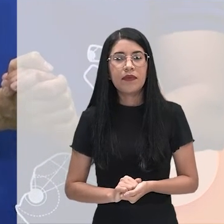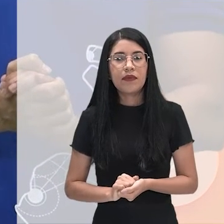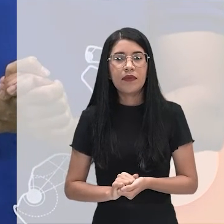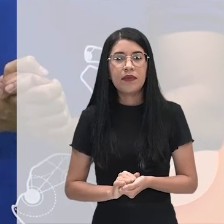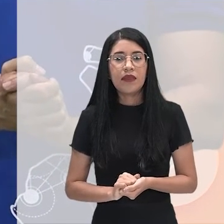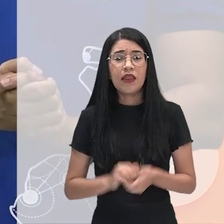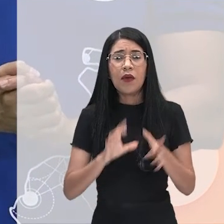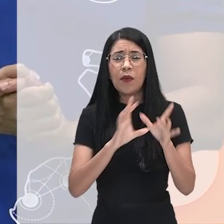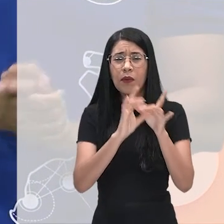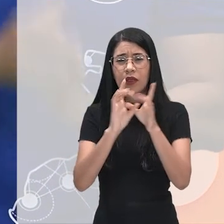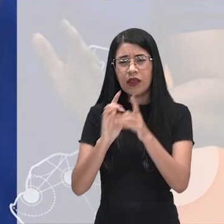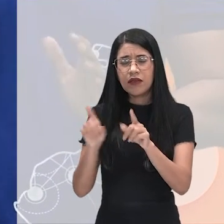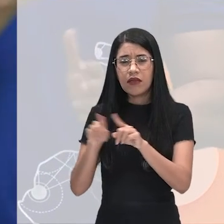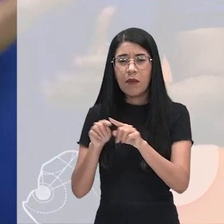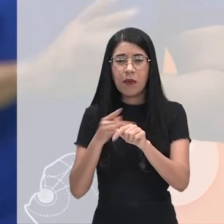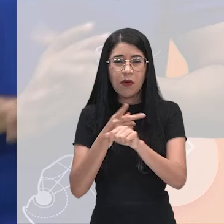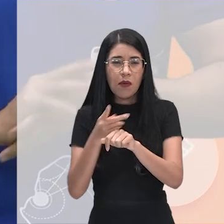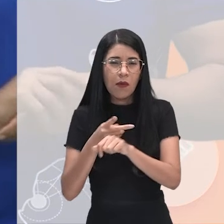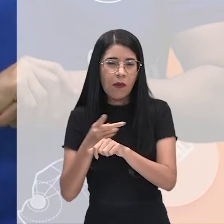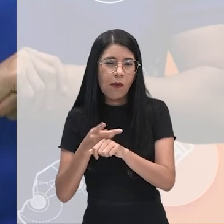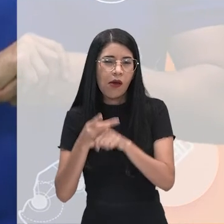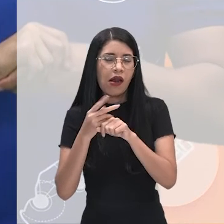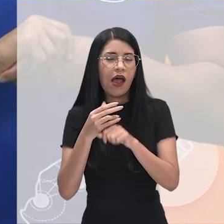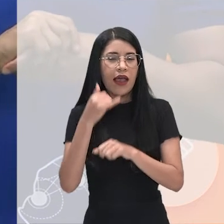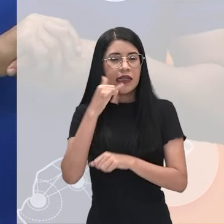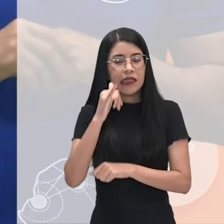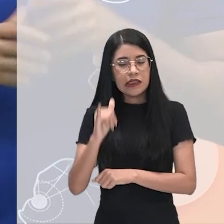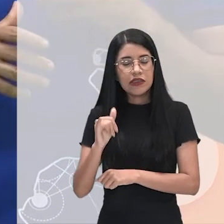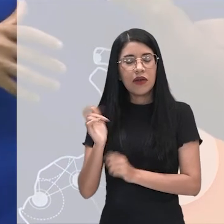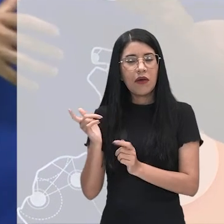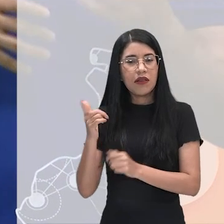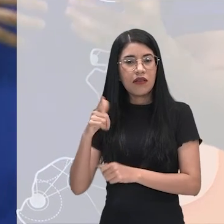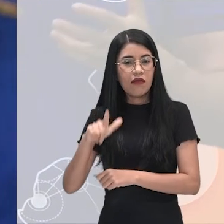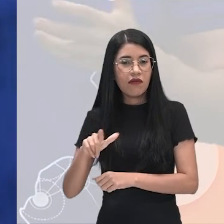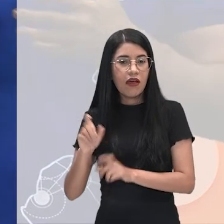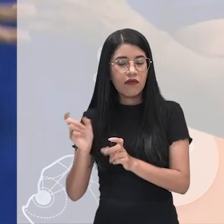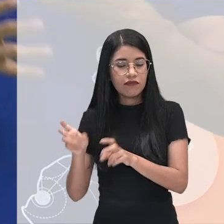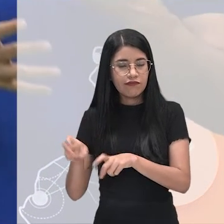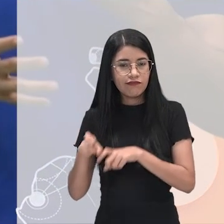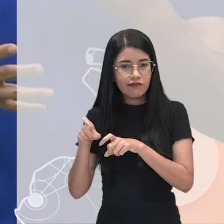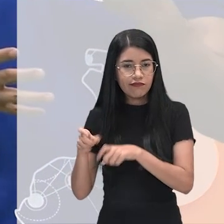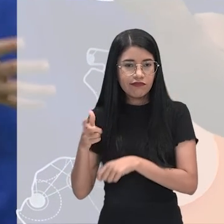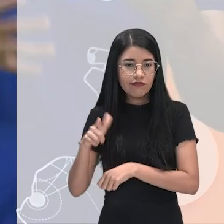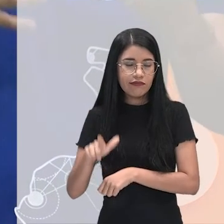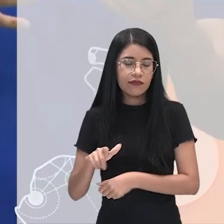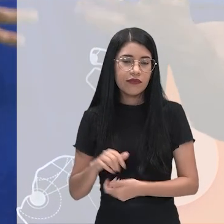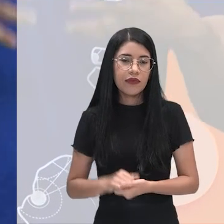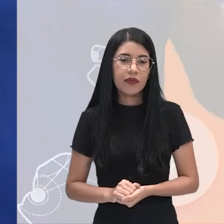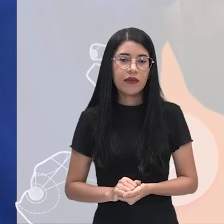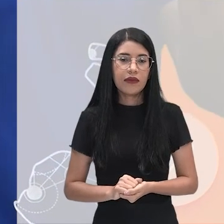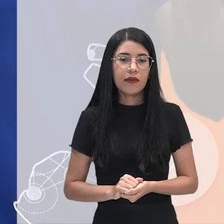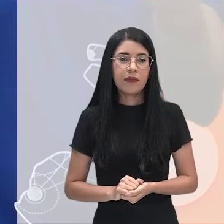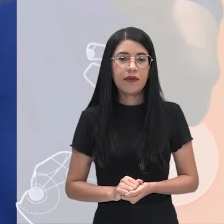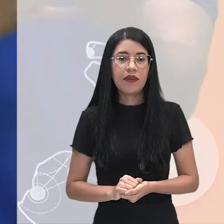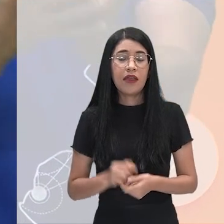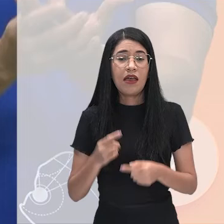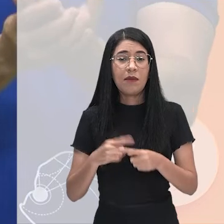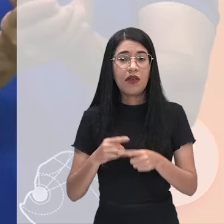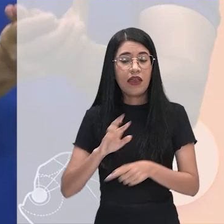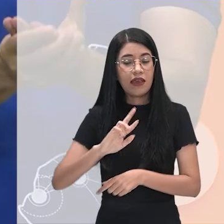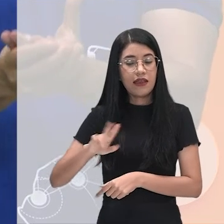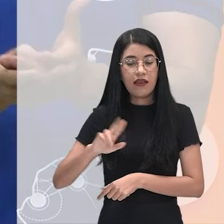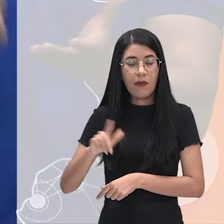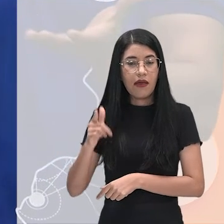processo produtivo, tudo bem? Temos também as transformações ocasionadas ali nas interações sociais e culturais em decorrência desse